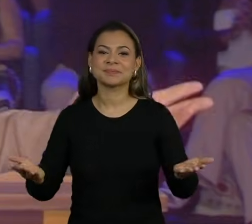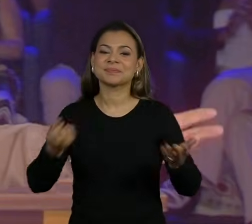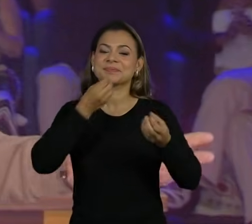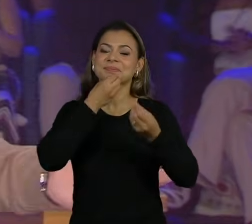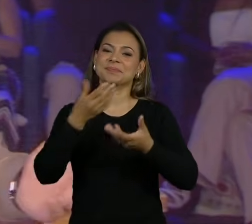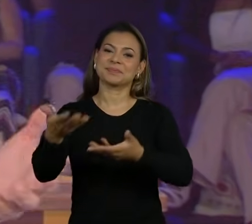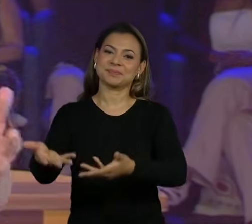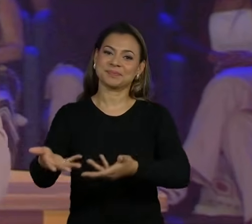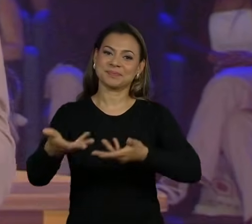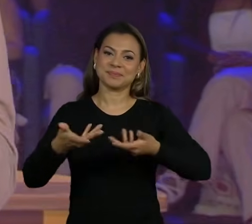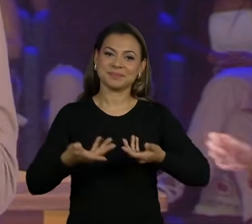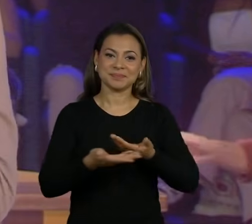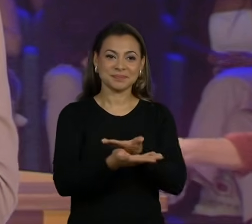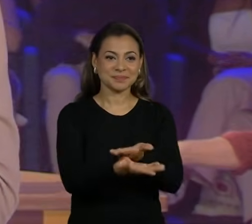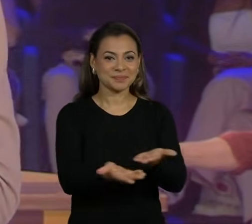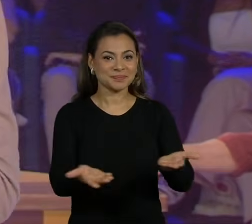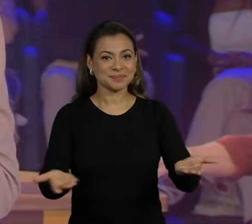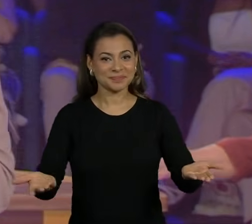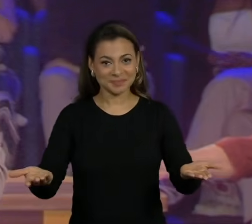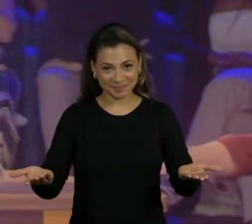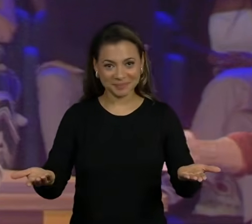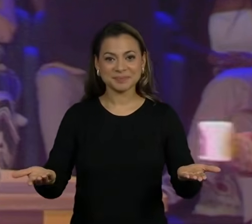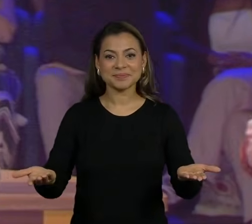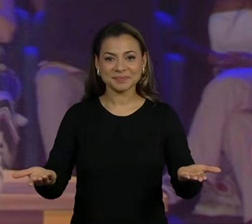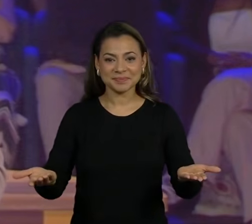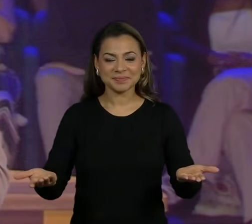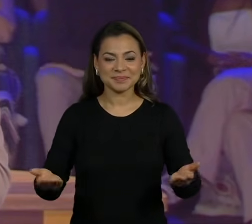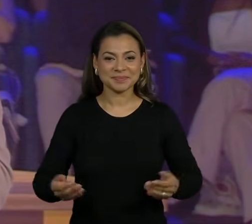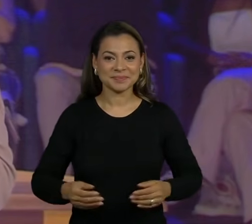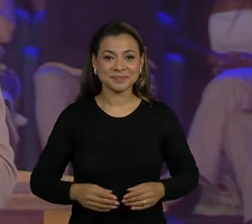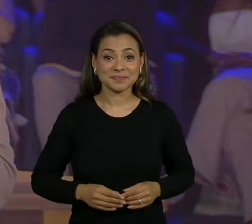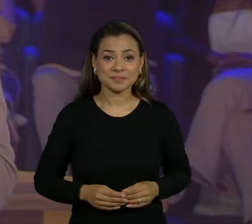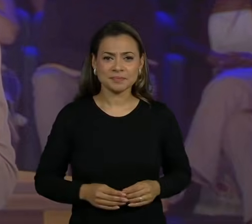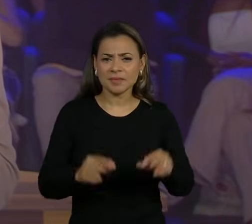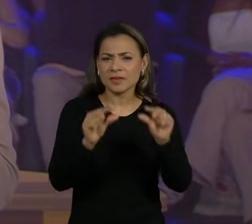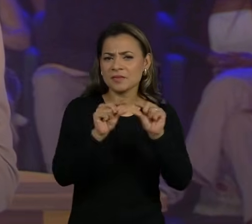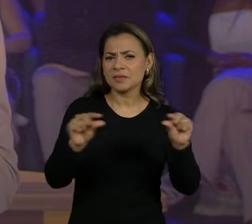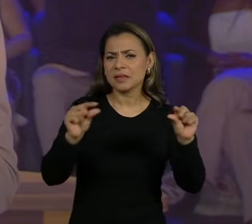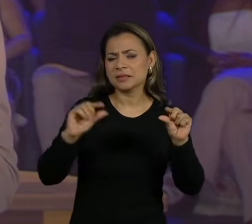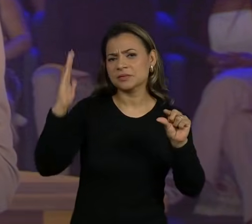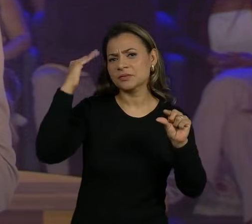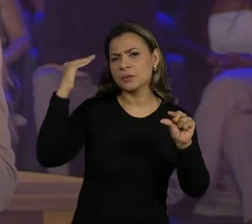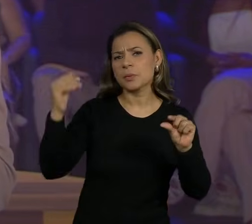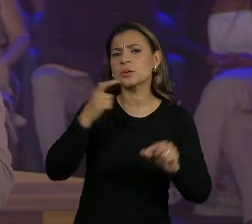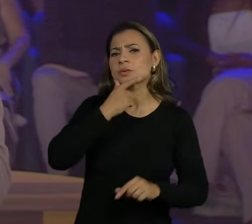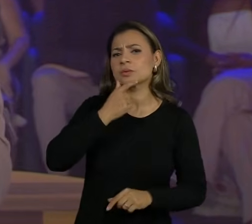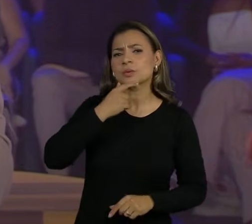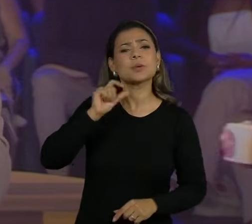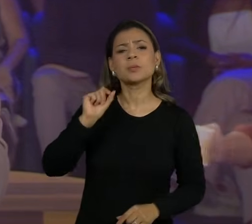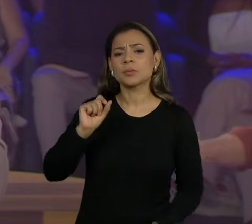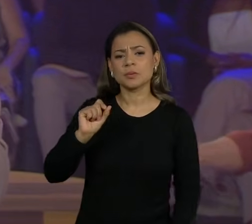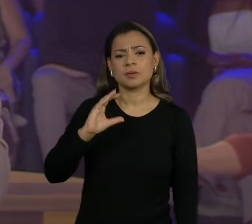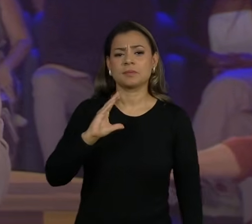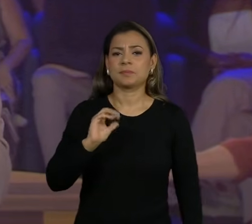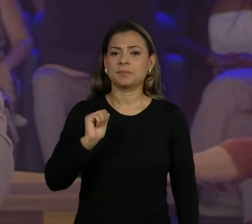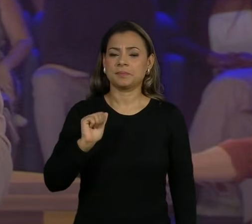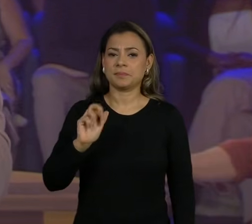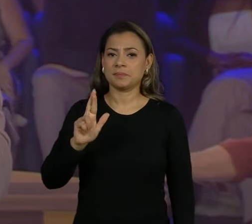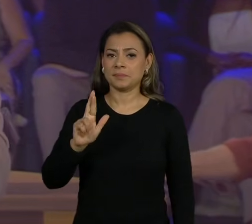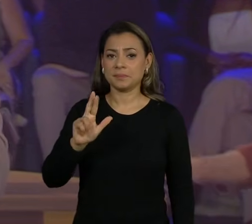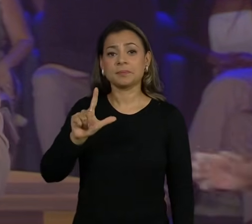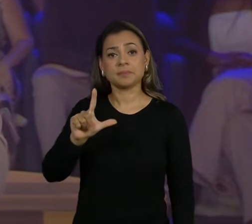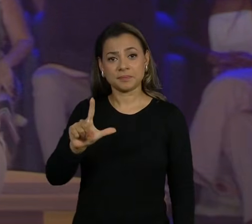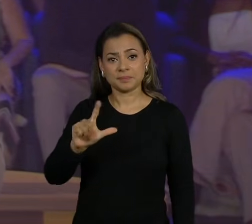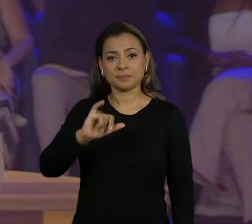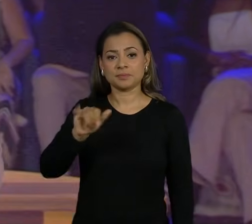Sejam bem-vindas, sejam bem-vindos. Há uma frase conhecida de Carl Jung que diz: